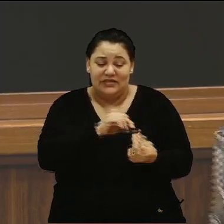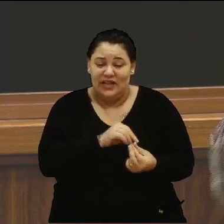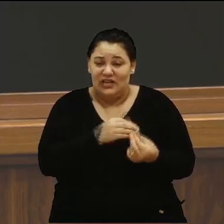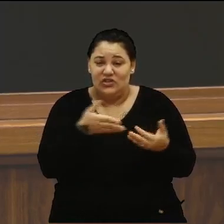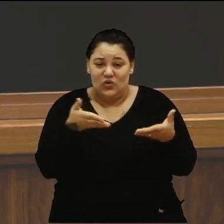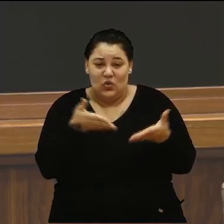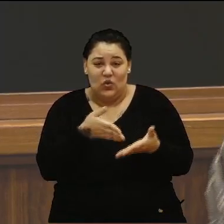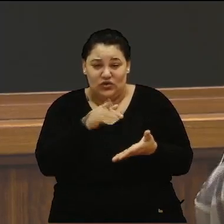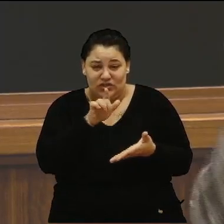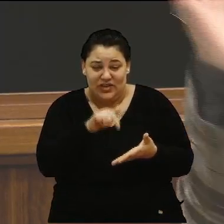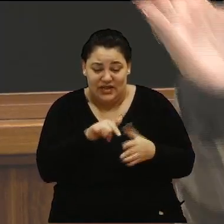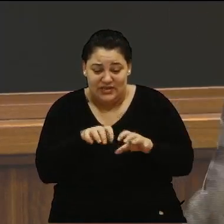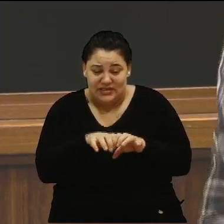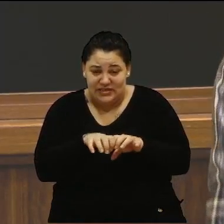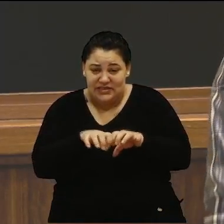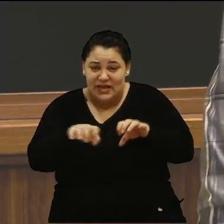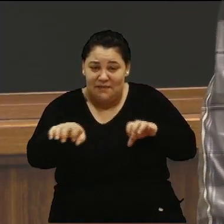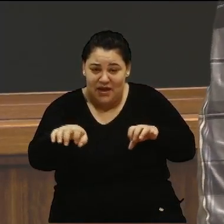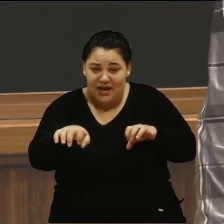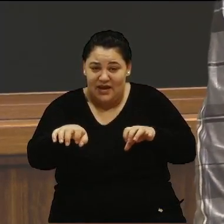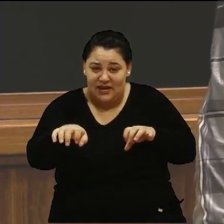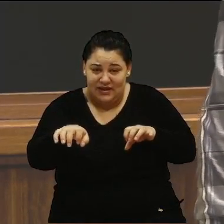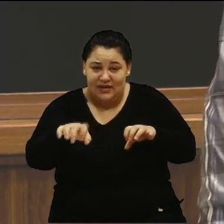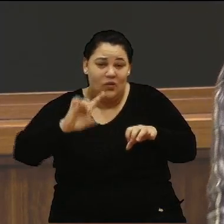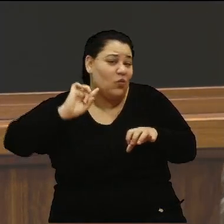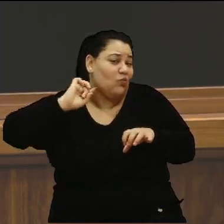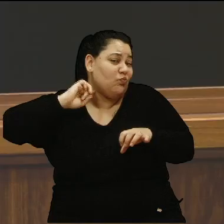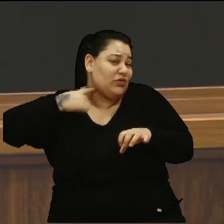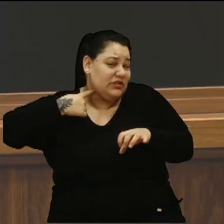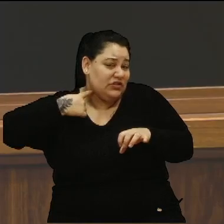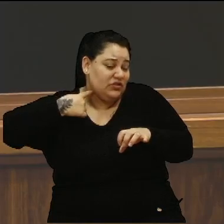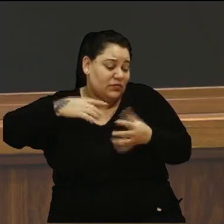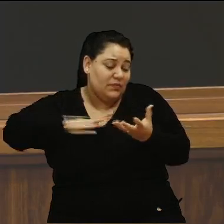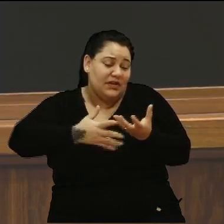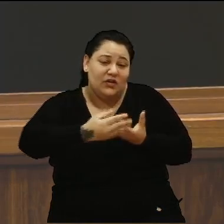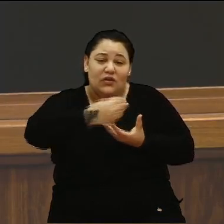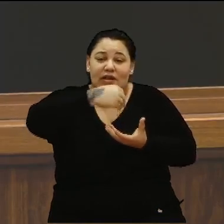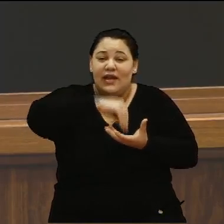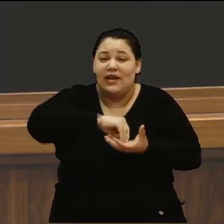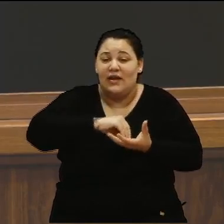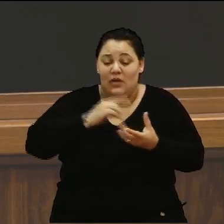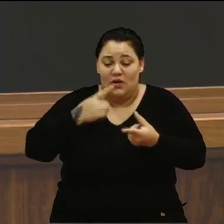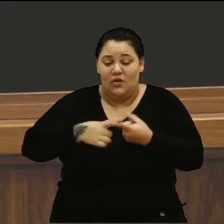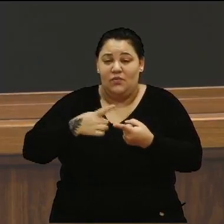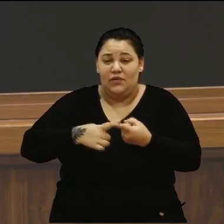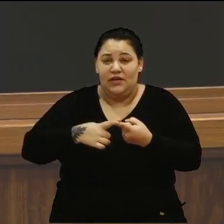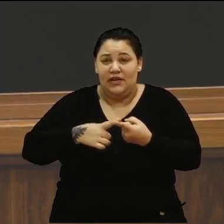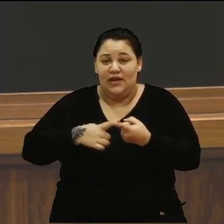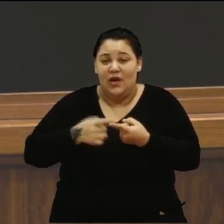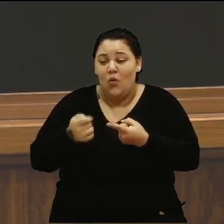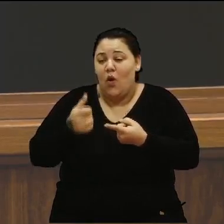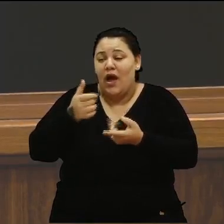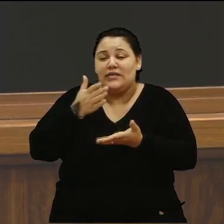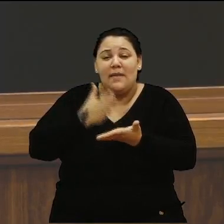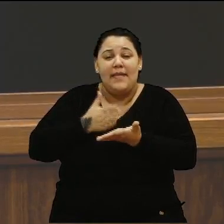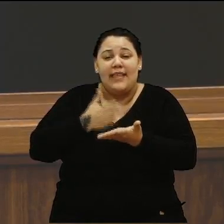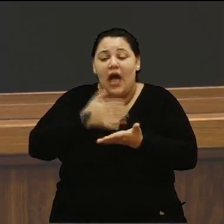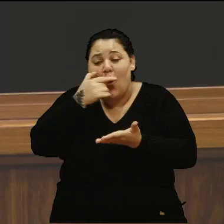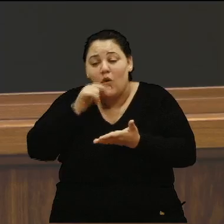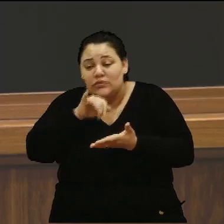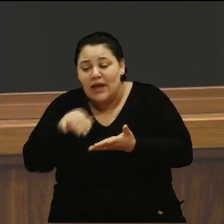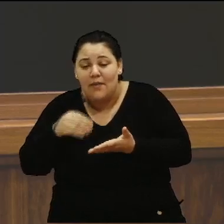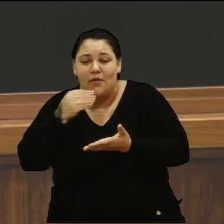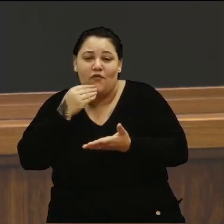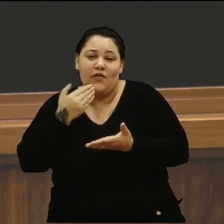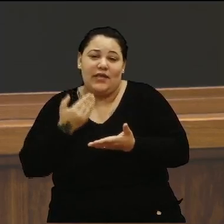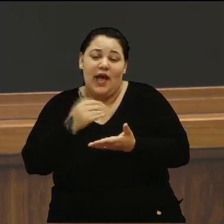são separadoras de lixo para a Codeca, porque o que chega ali, 1/3 é aproveitável.